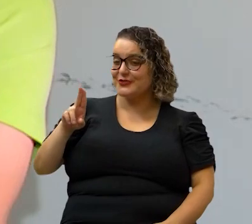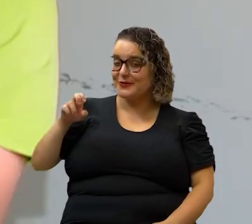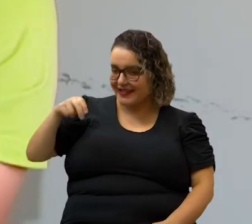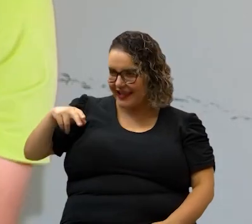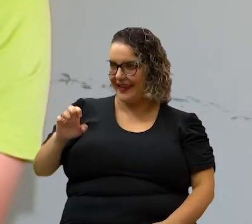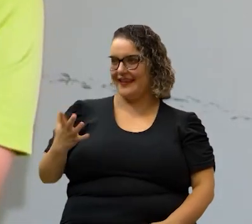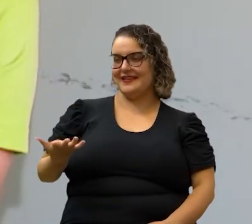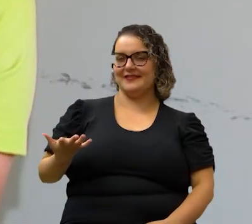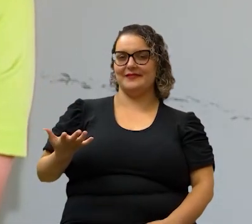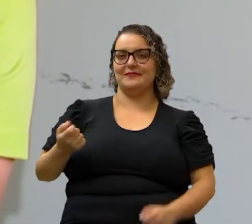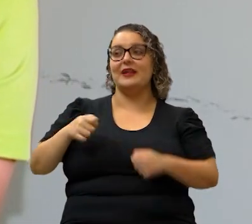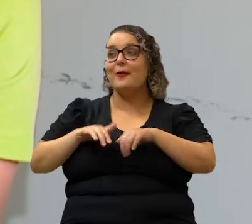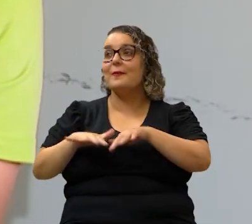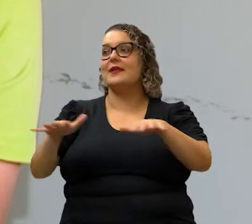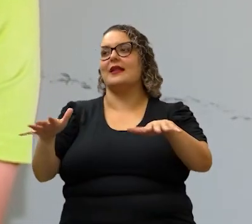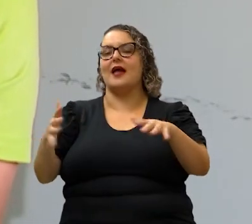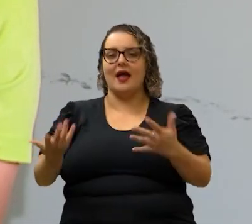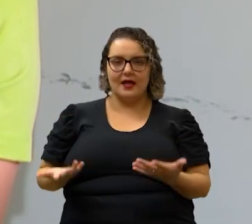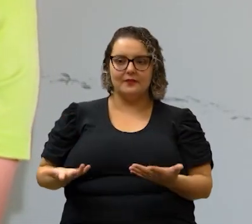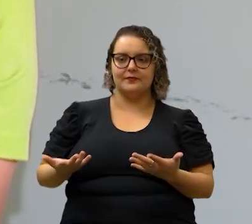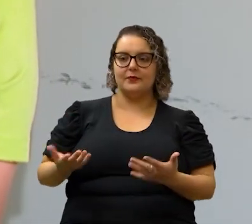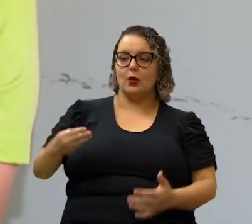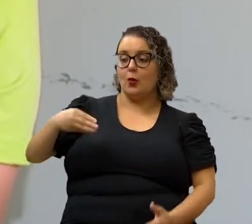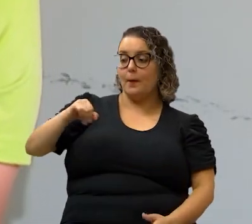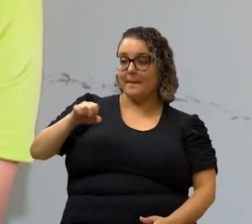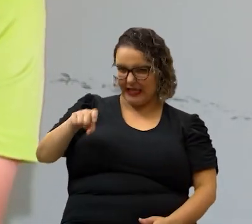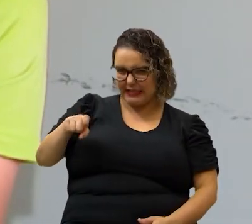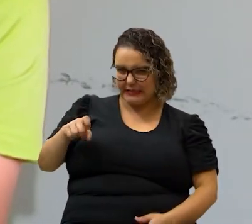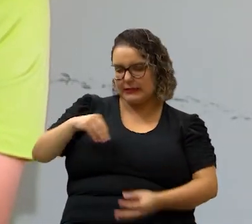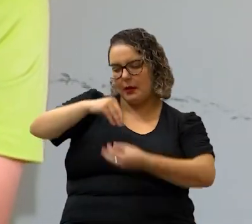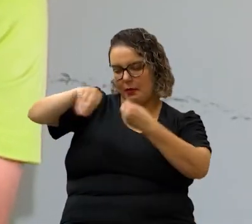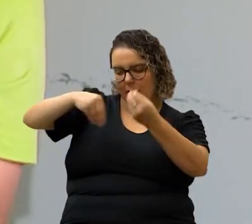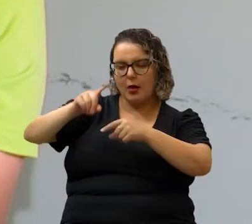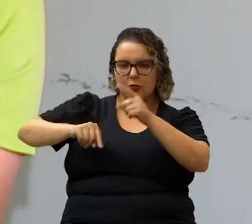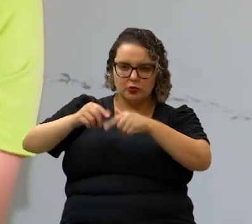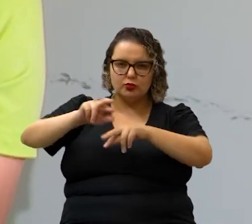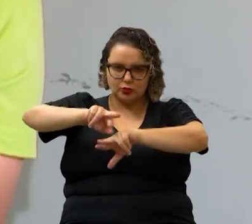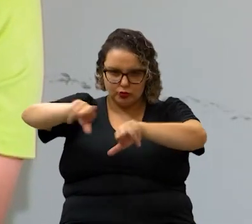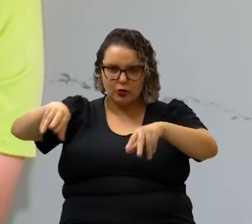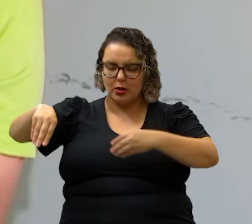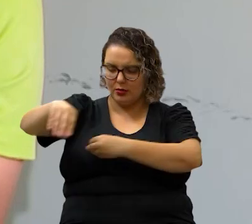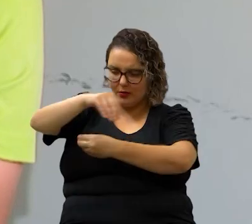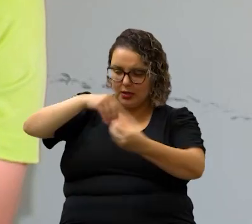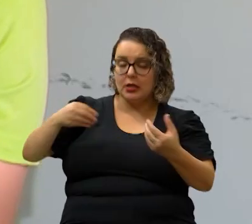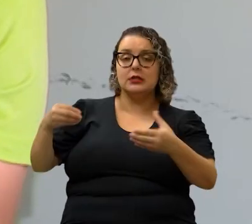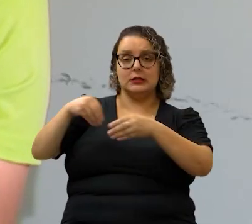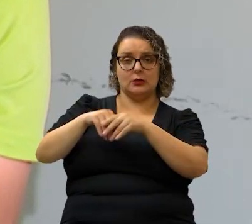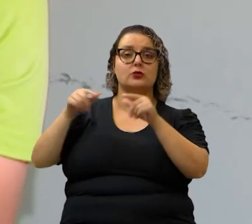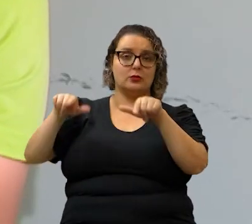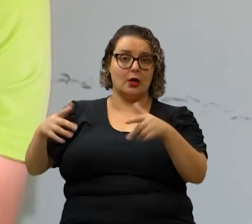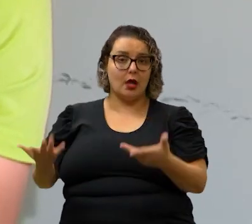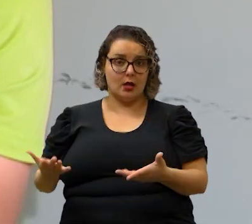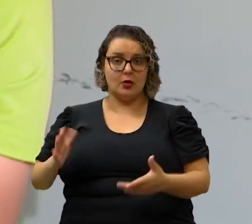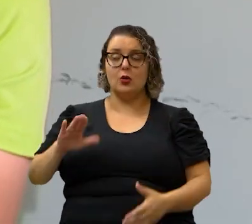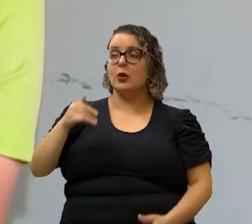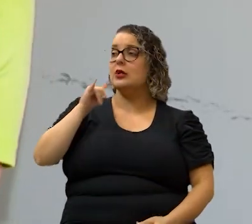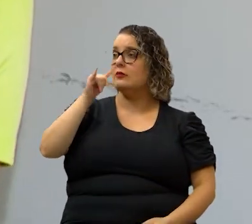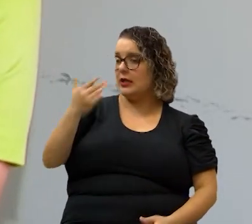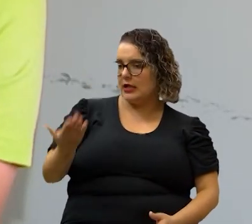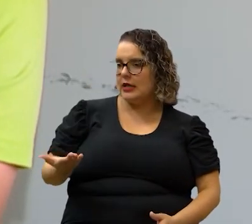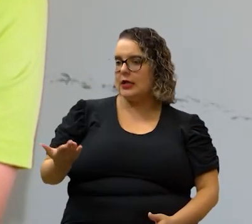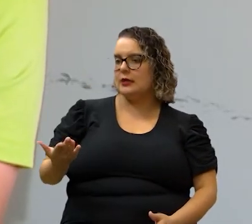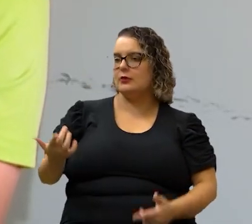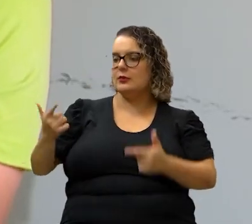para ampliar o mix, né, de produtos que a gente tinha dentro do espaço. Quando se